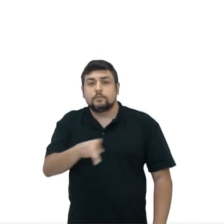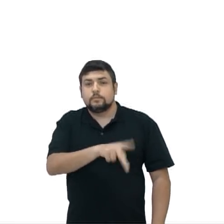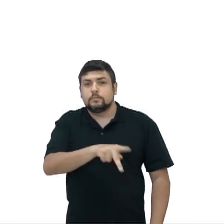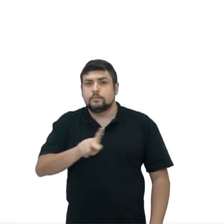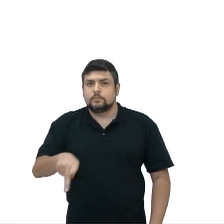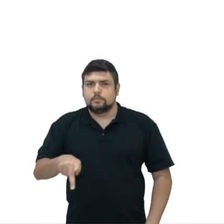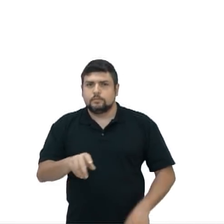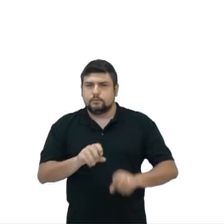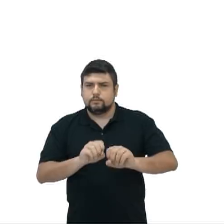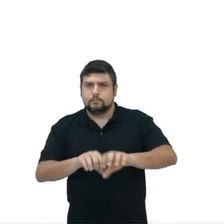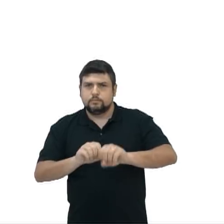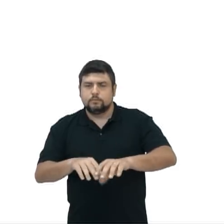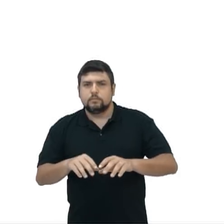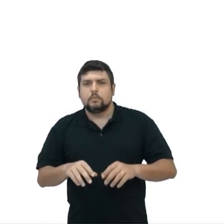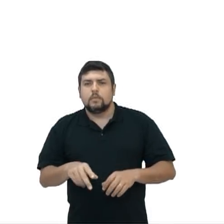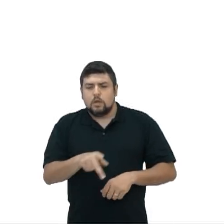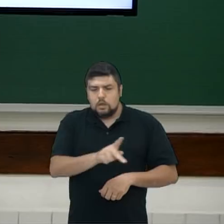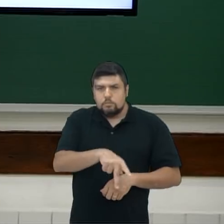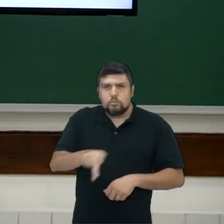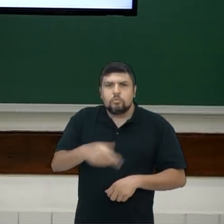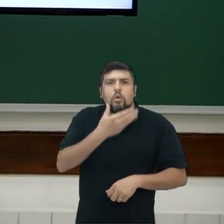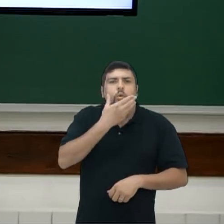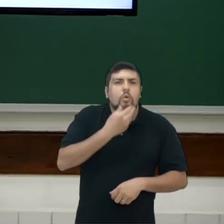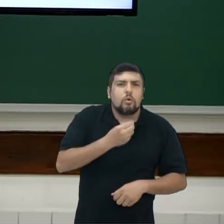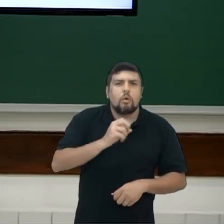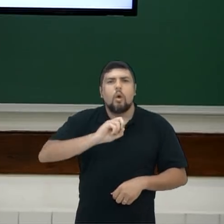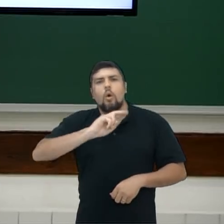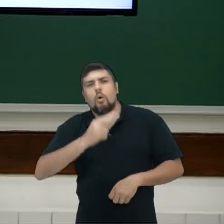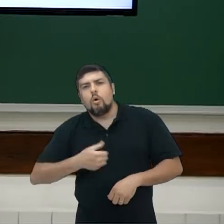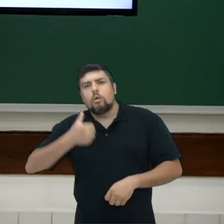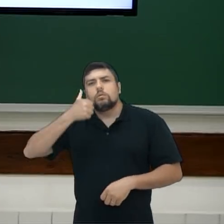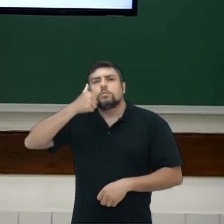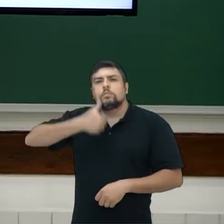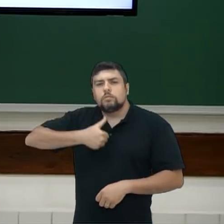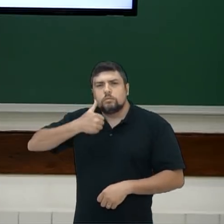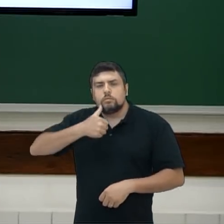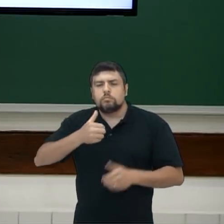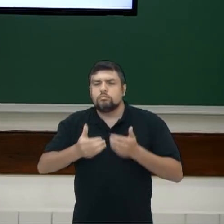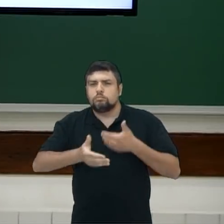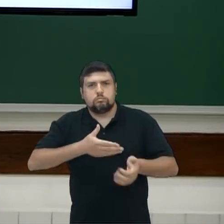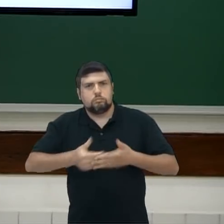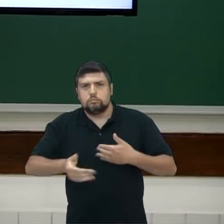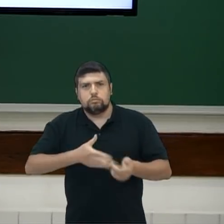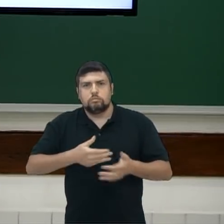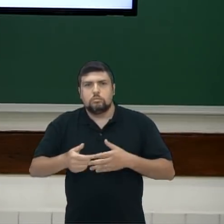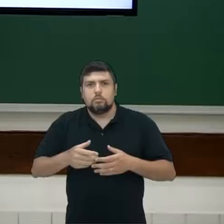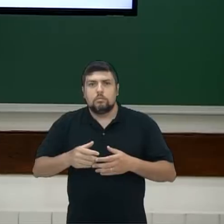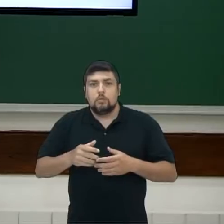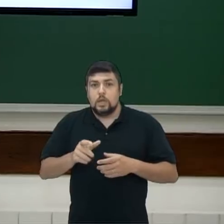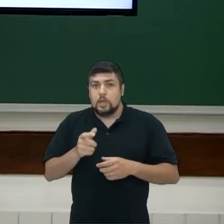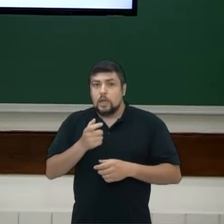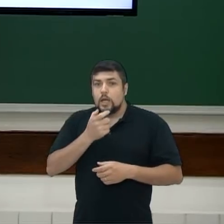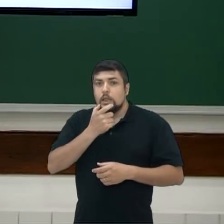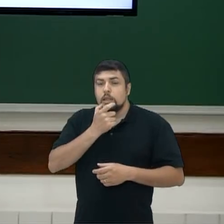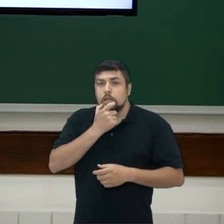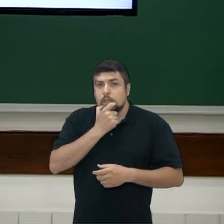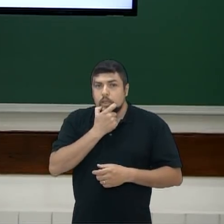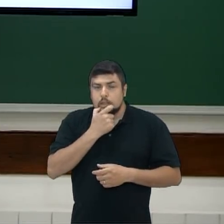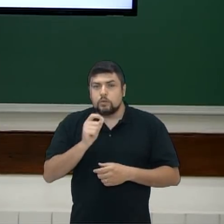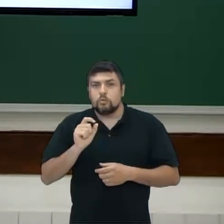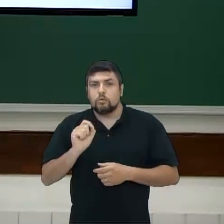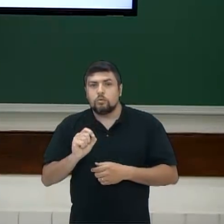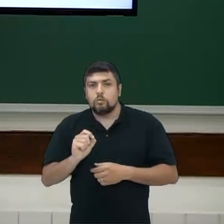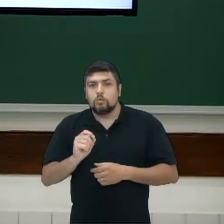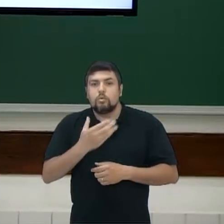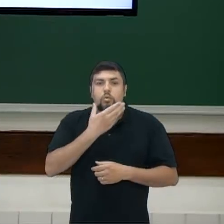não importa se é homem ou mulher, a profissão é a mesma. Algumas profissões que eu coloco lá o man, o woman, mas a maioria eu uso